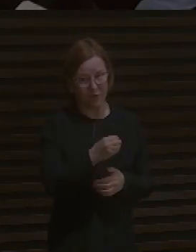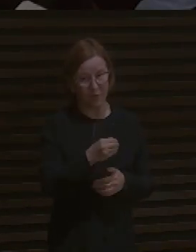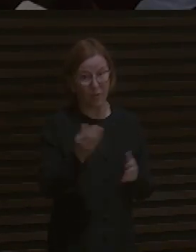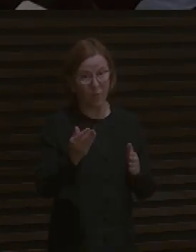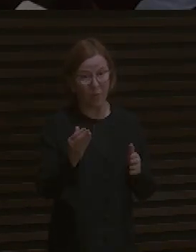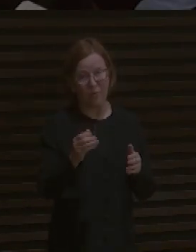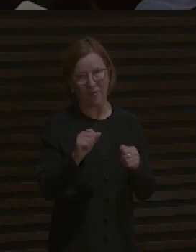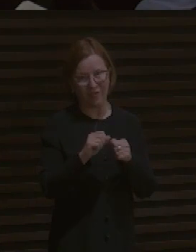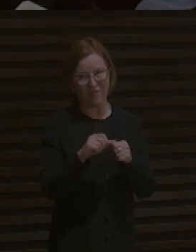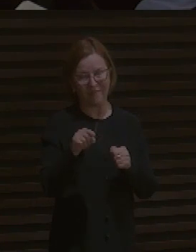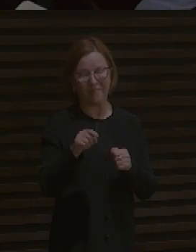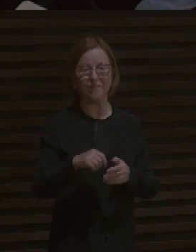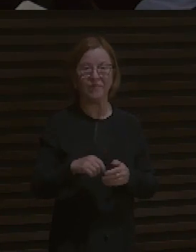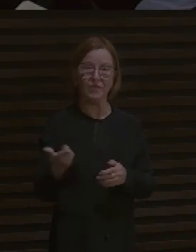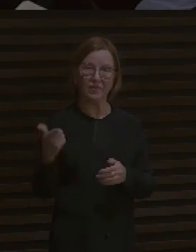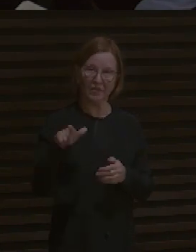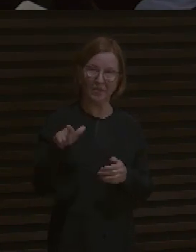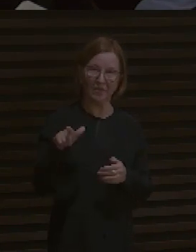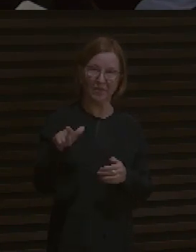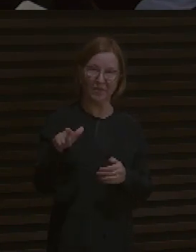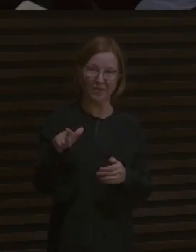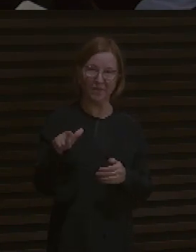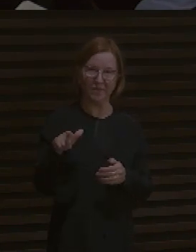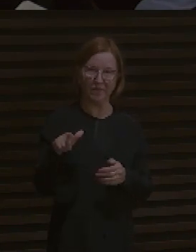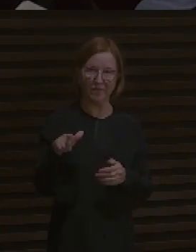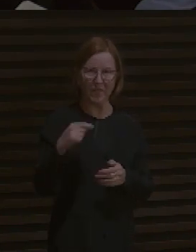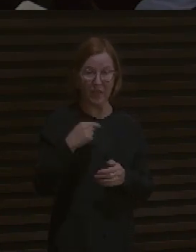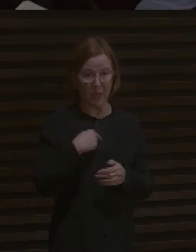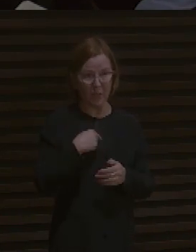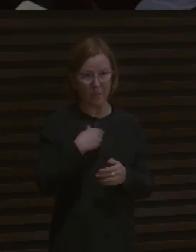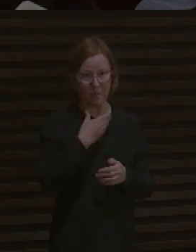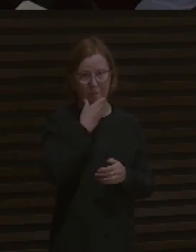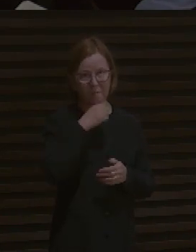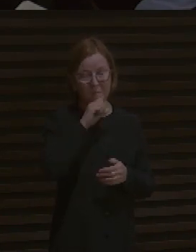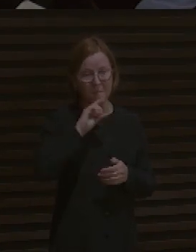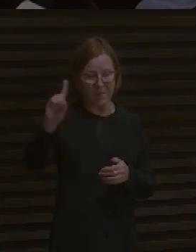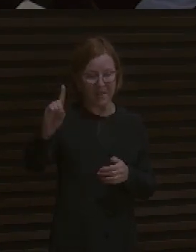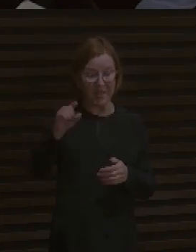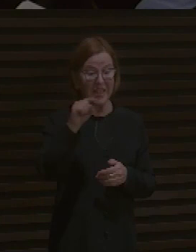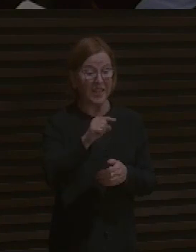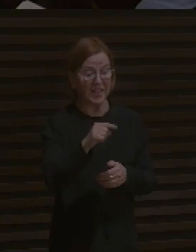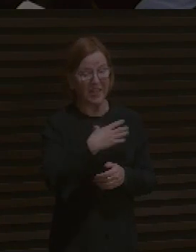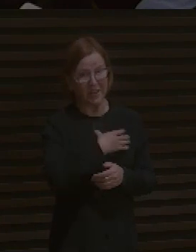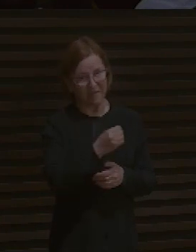gerei? E outra vez, eu lhe serei pai, e ele me será